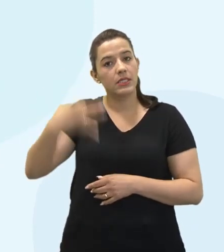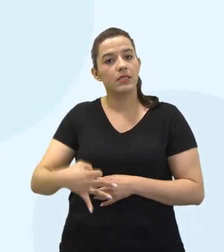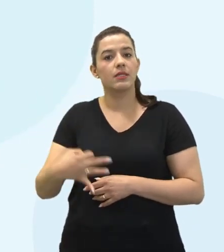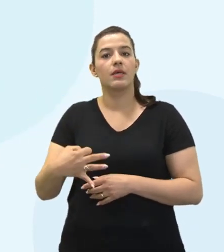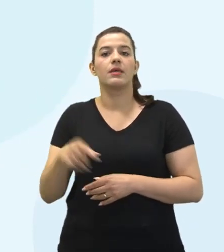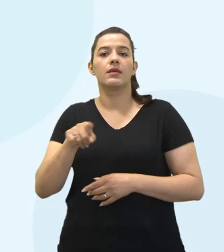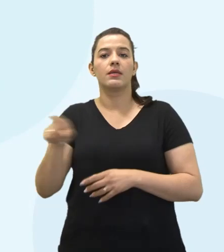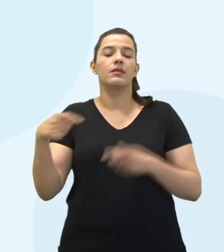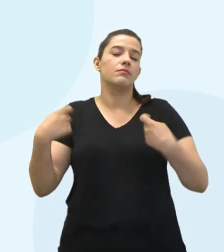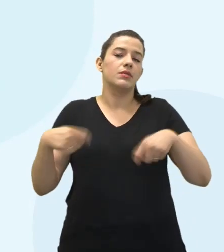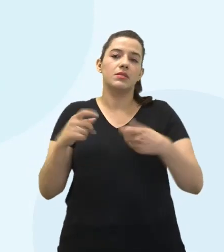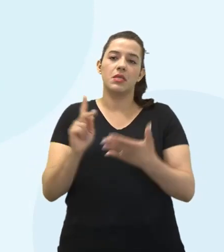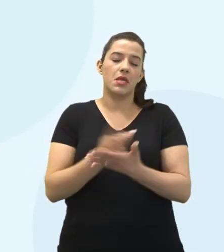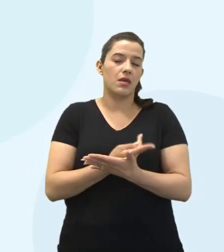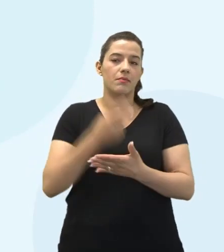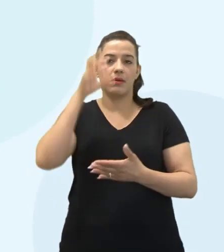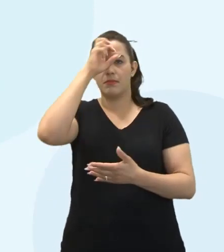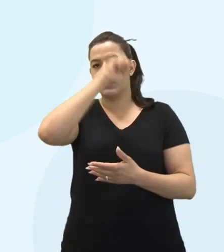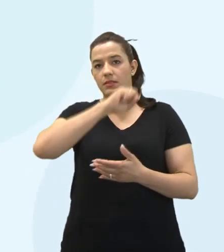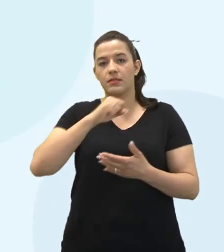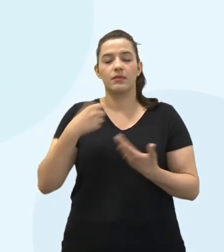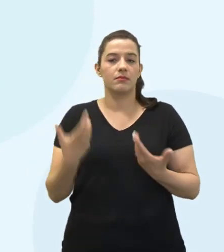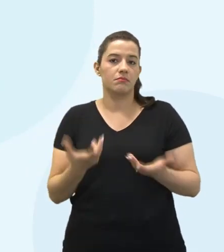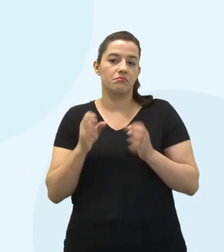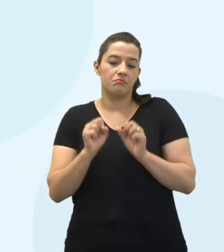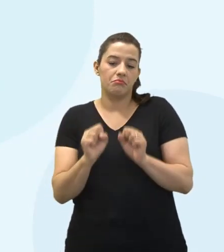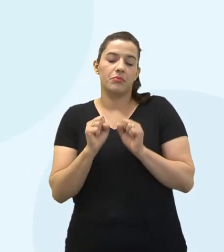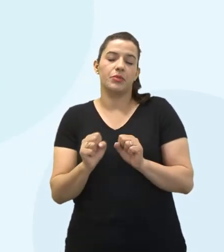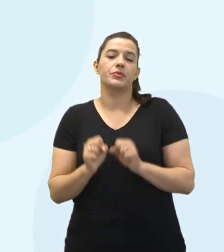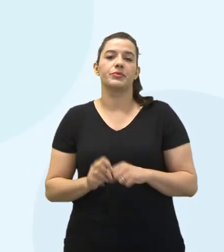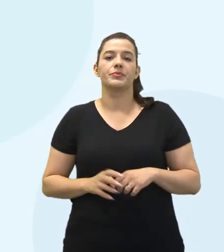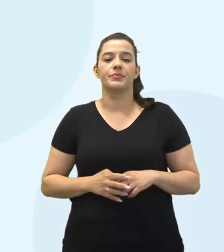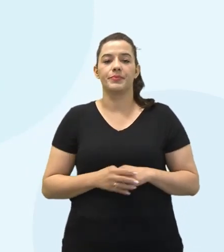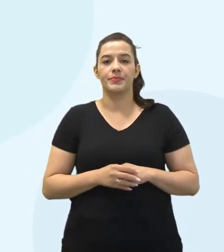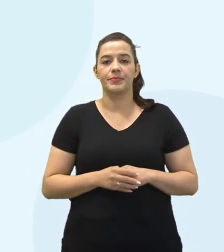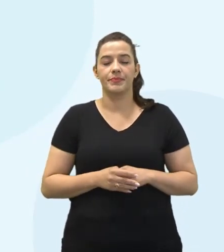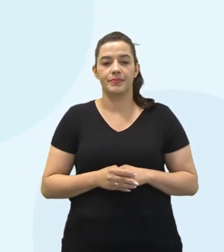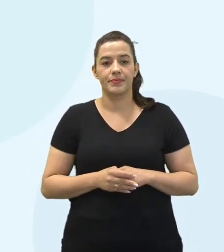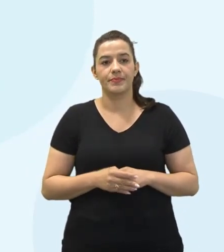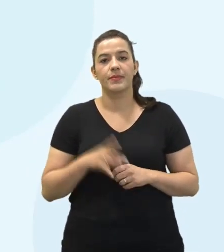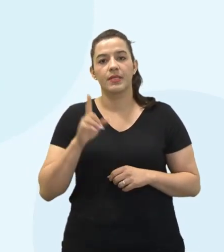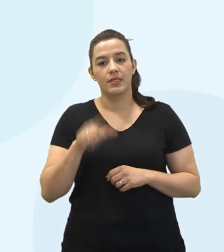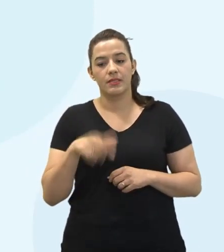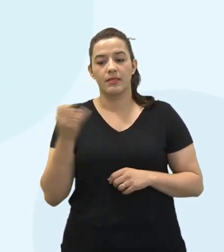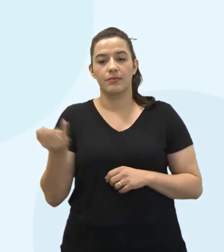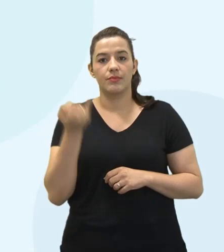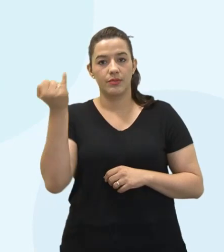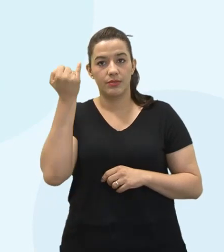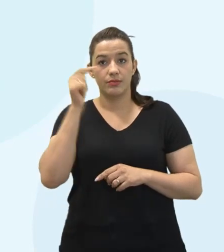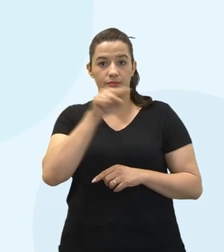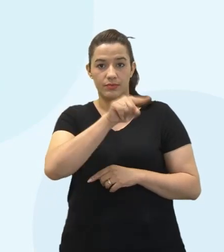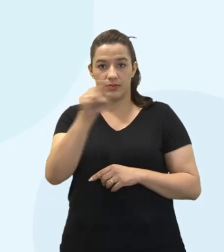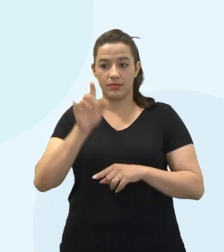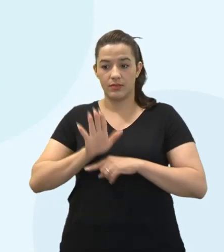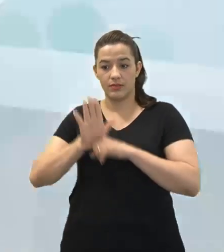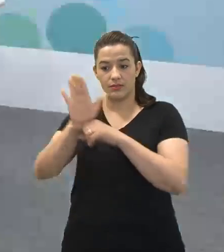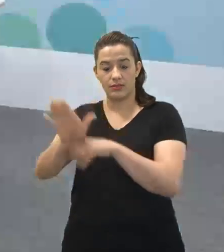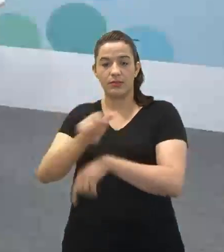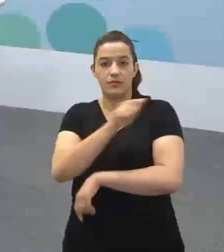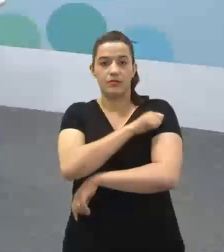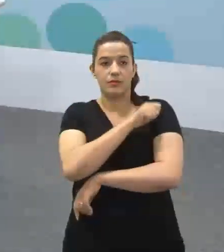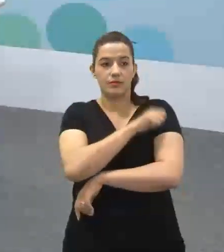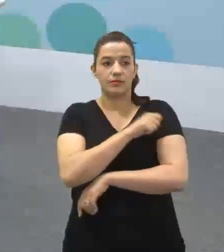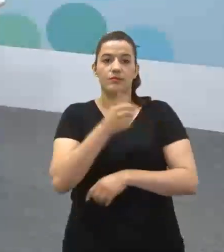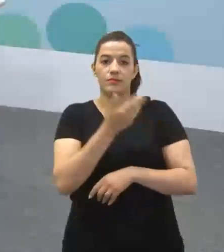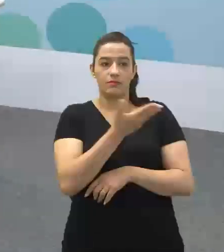você precisa errar ou pode errar né Rafael você é muita isso é muito importante né canais Os estudantes que vão